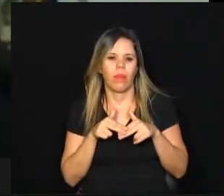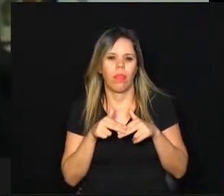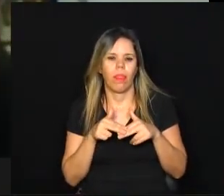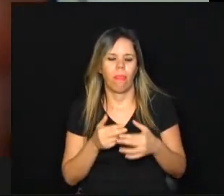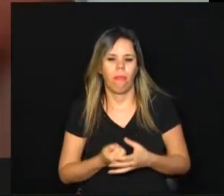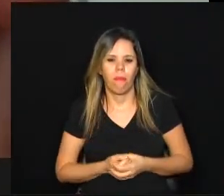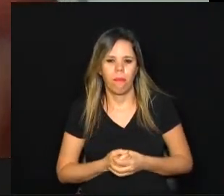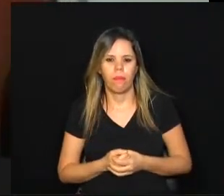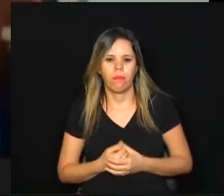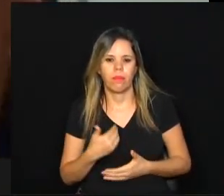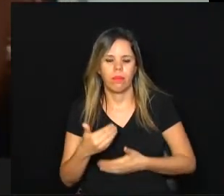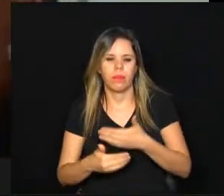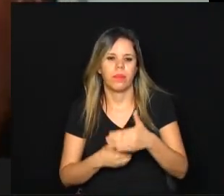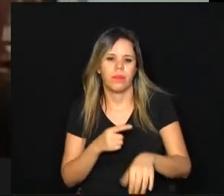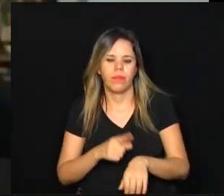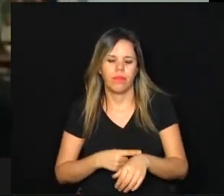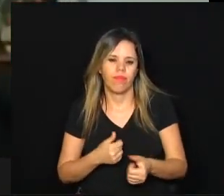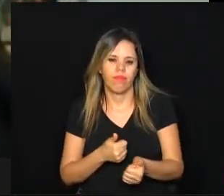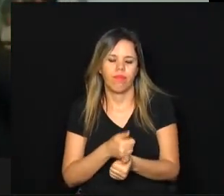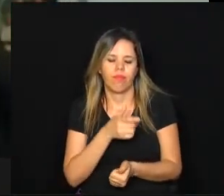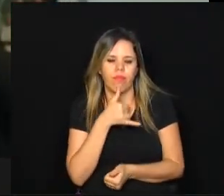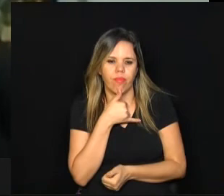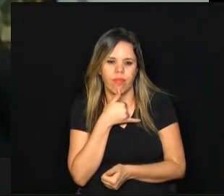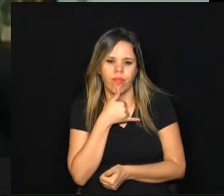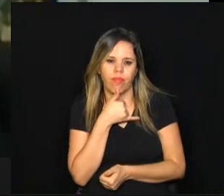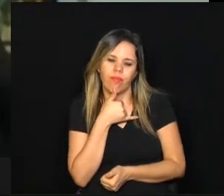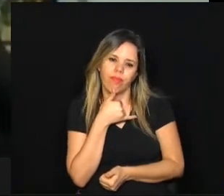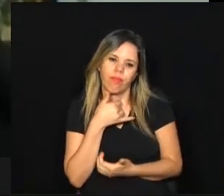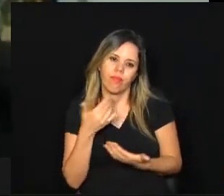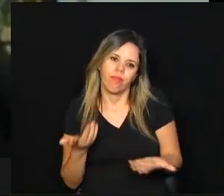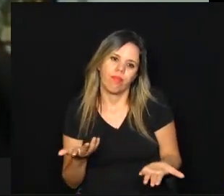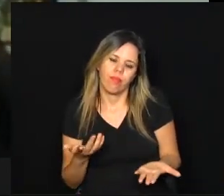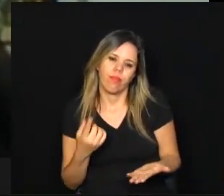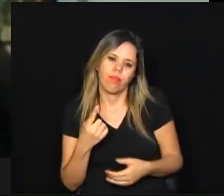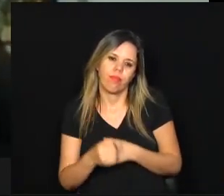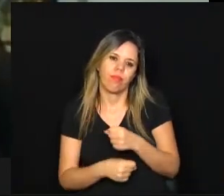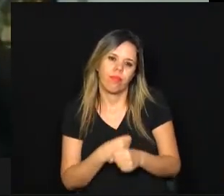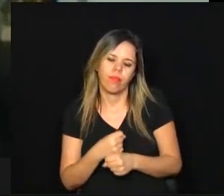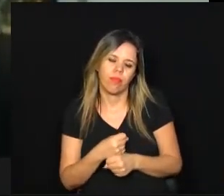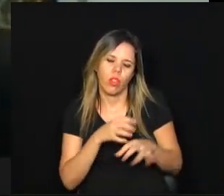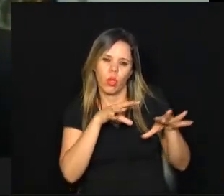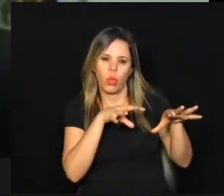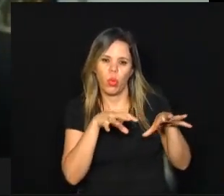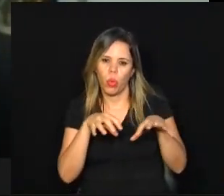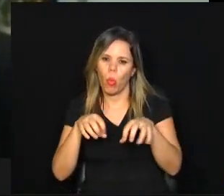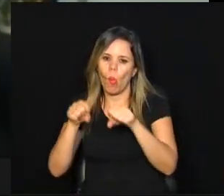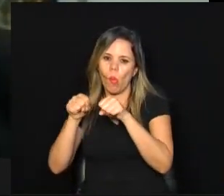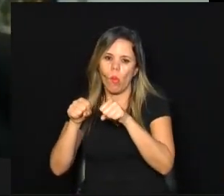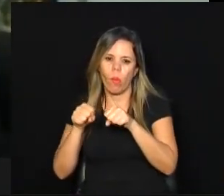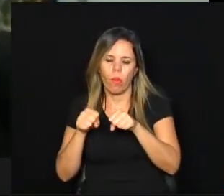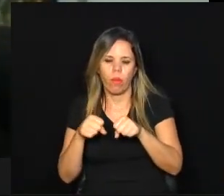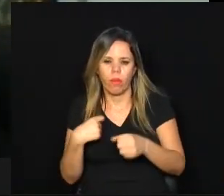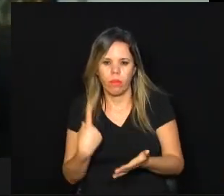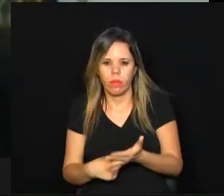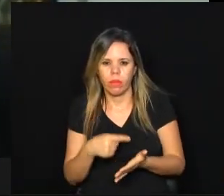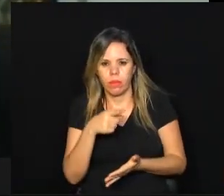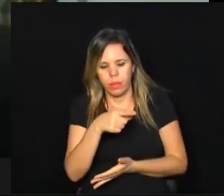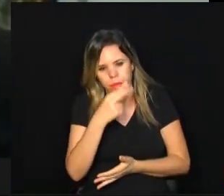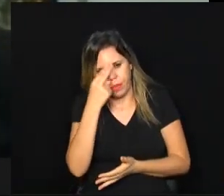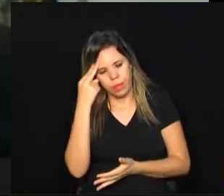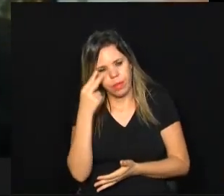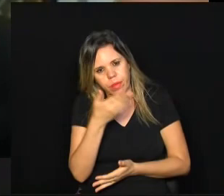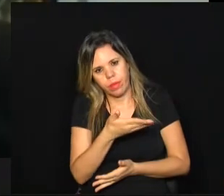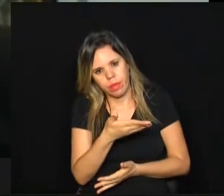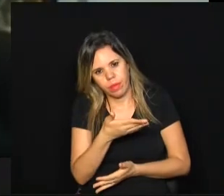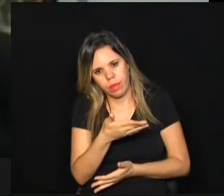as previsões, infelizmente, são de um ano de estiagem, mas já contamos com você, viu, Gabriel?